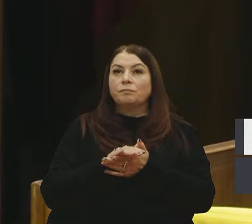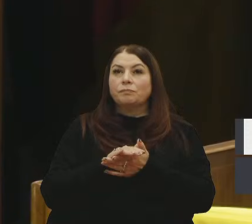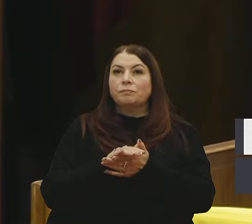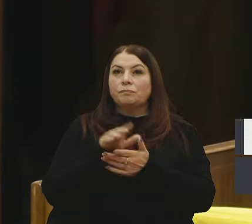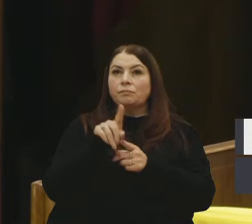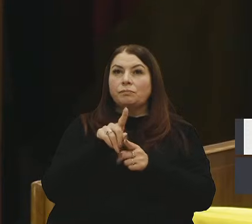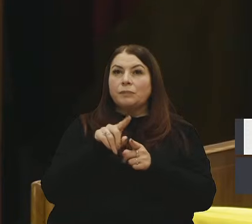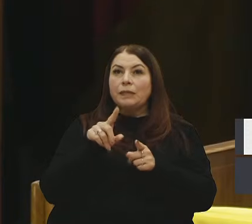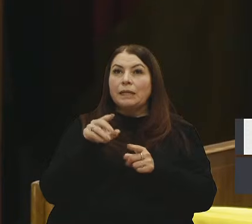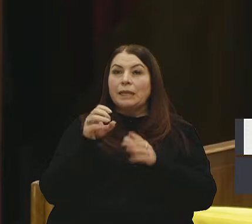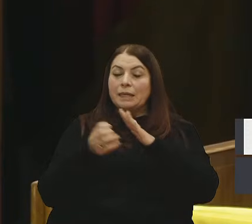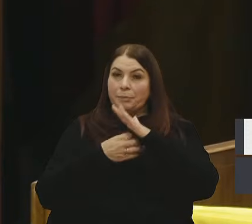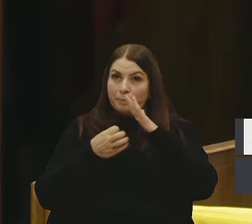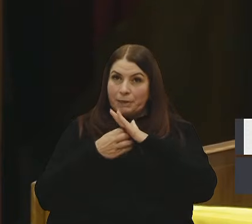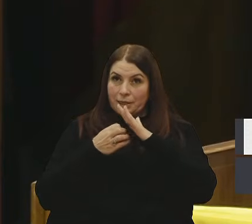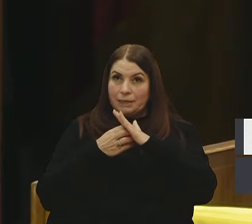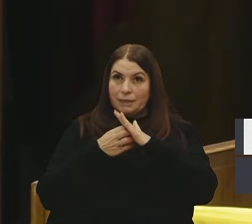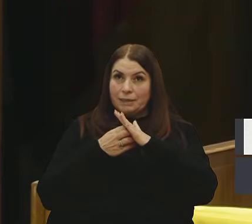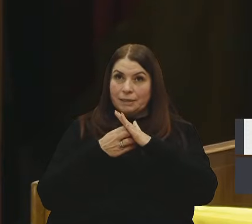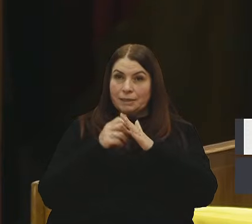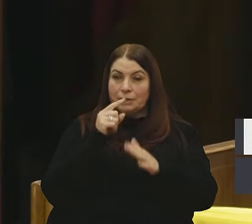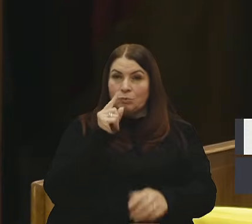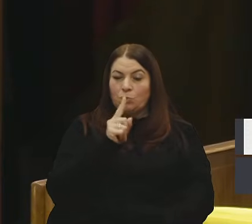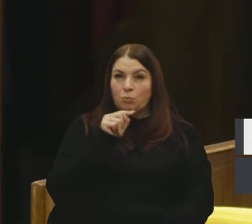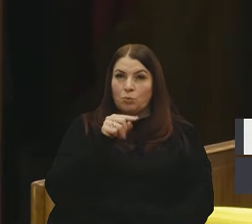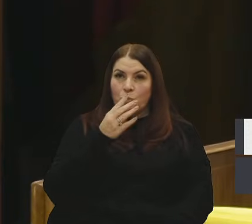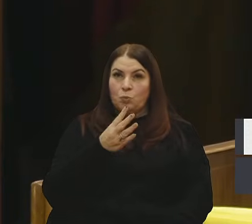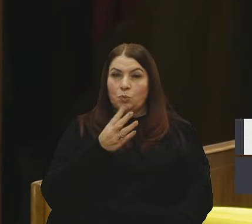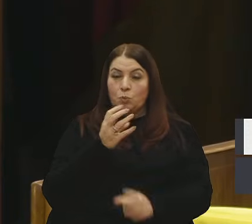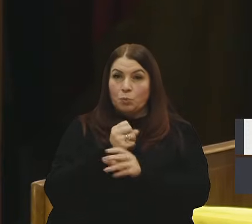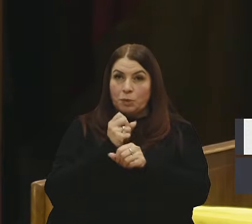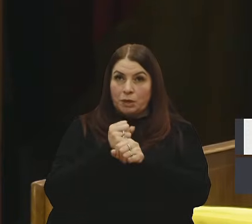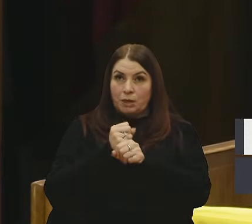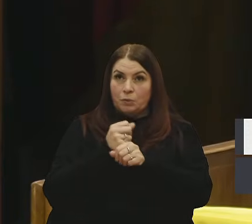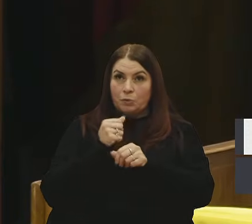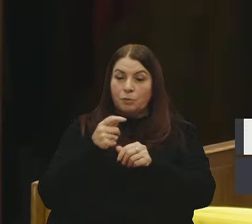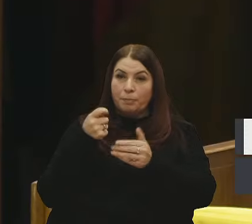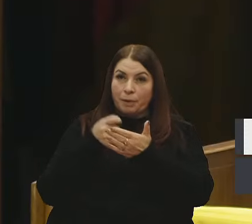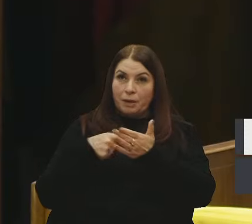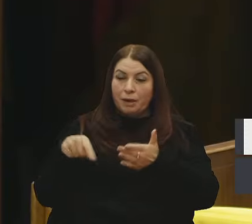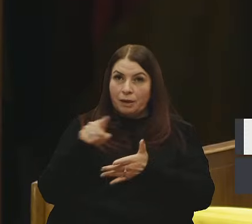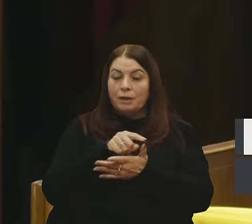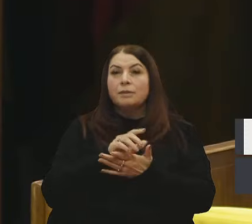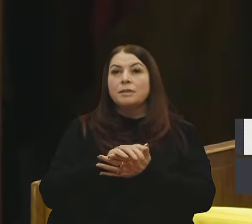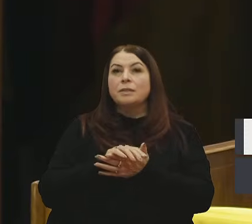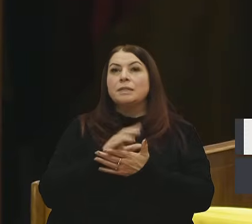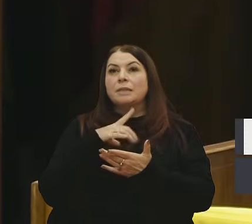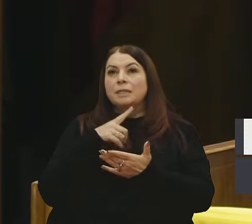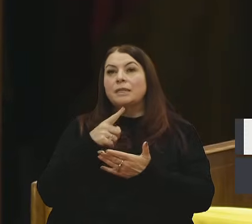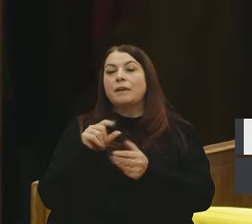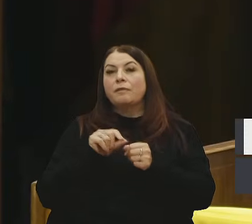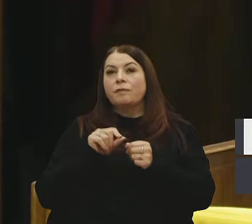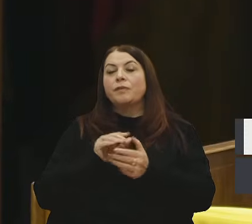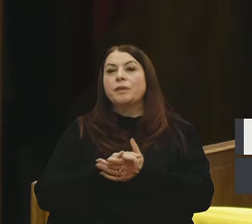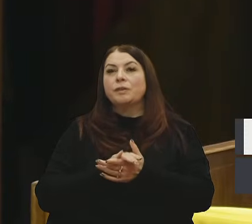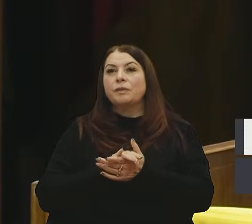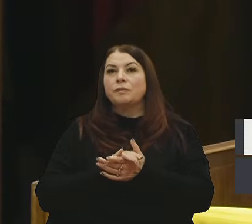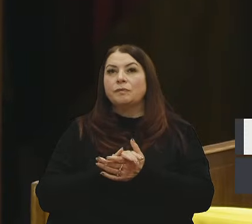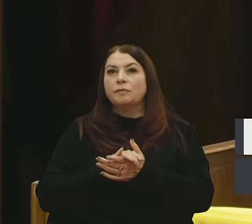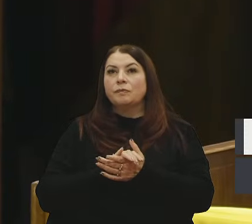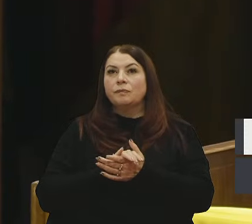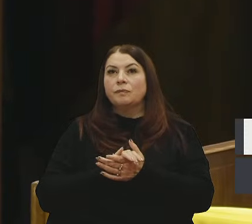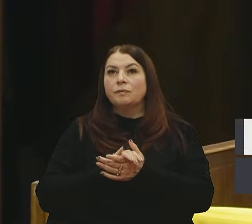à concessionária e a 31.4 diz que o cálculo do desembolso efetivo será realizado